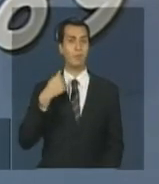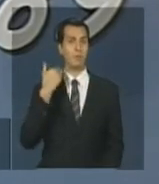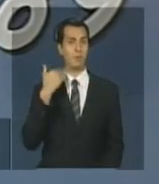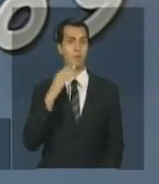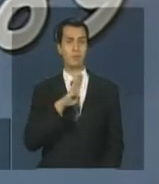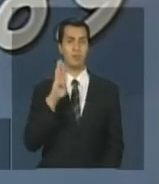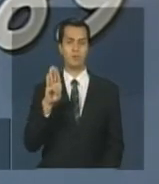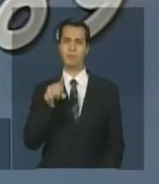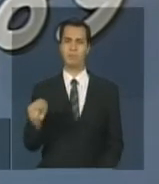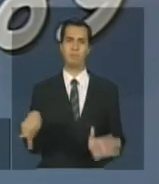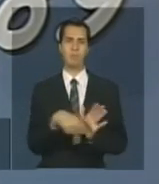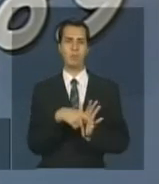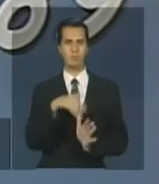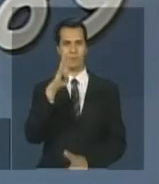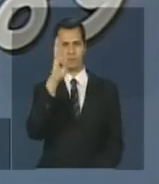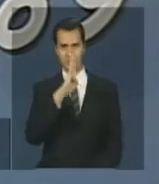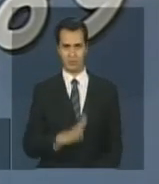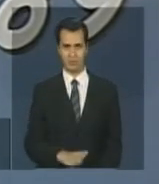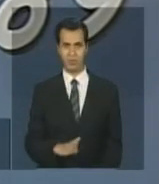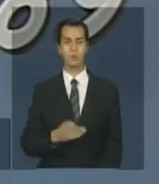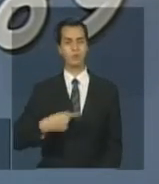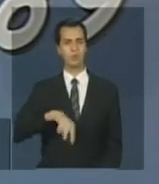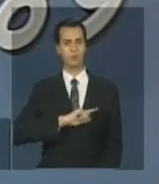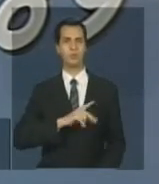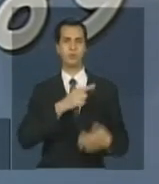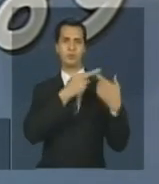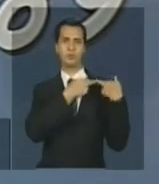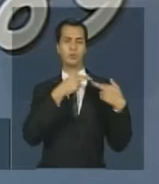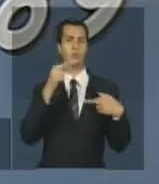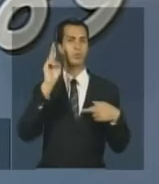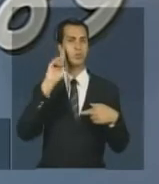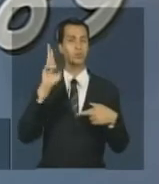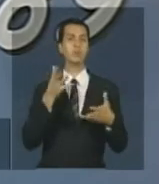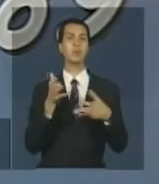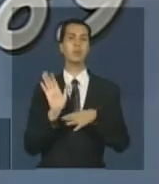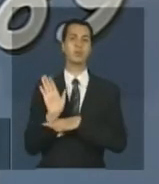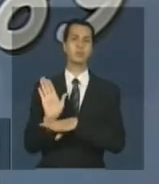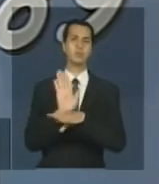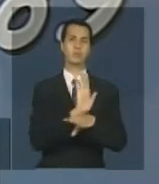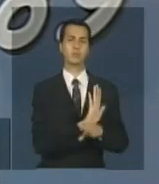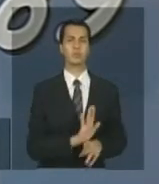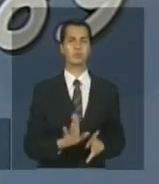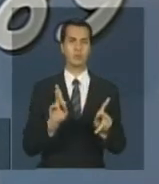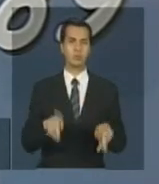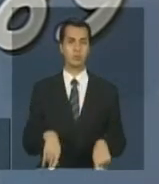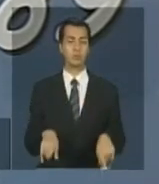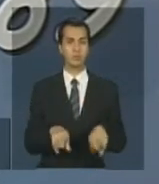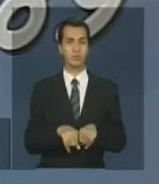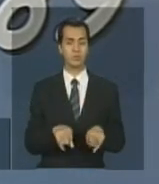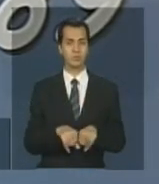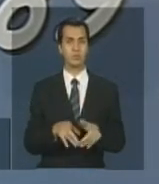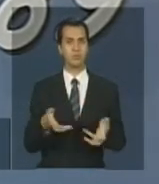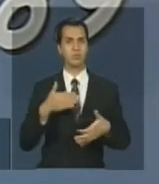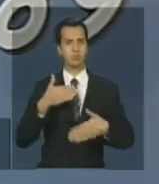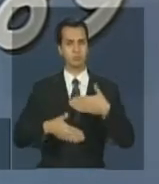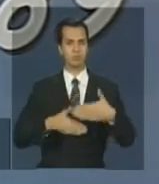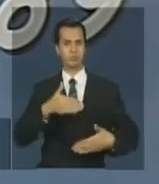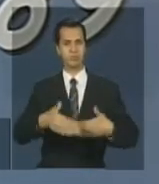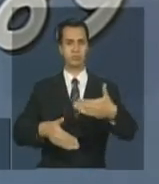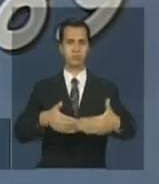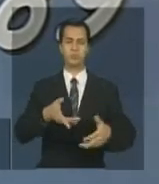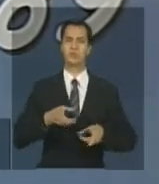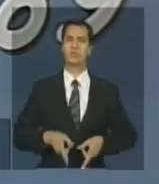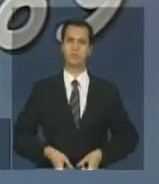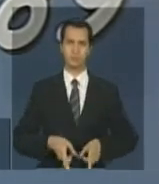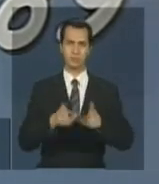a dos brasileiros e que tem à sua missão de contribuir muito com as funções públicas é e fazer com que a gente avance cada vez